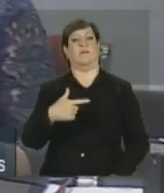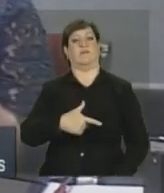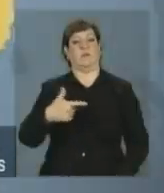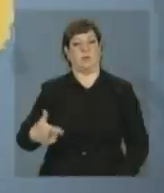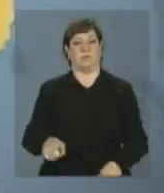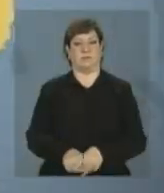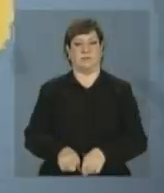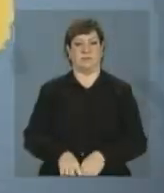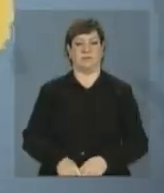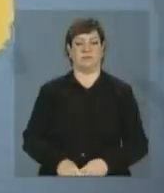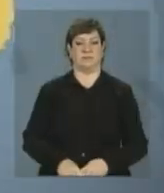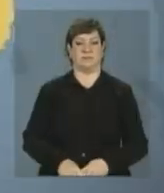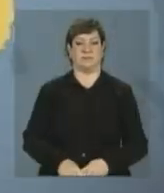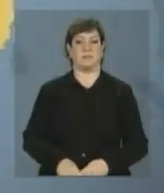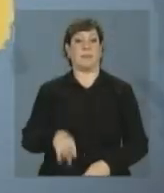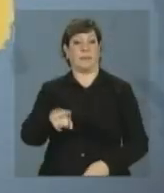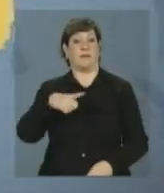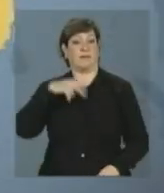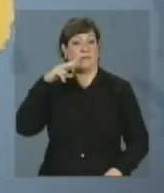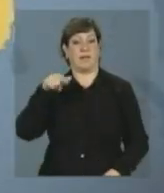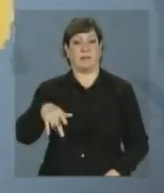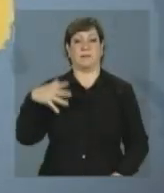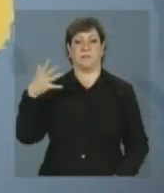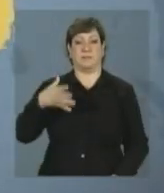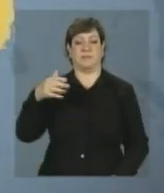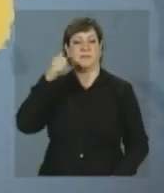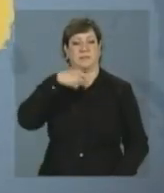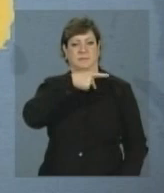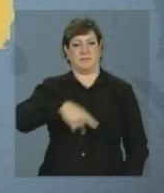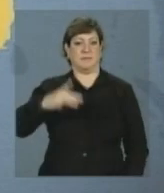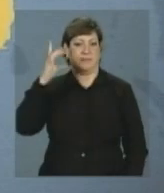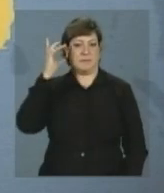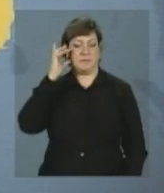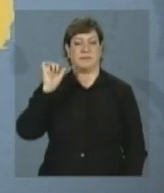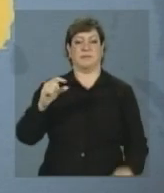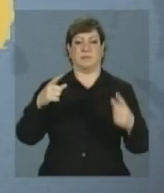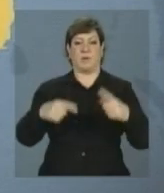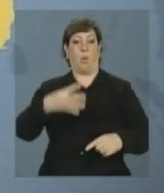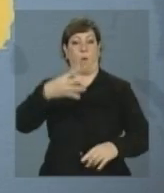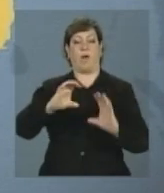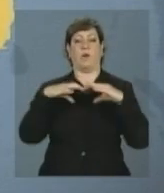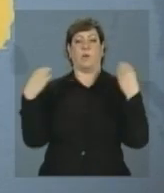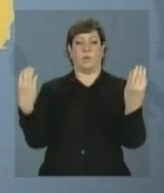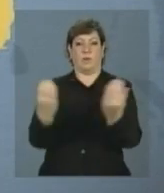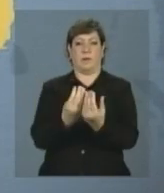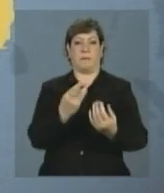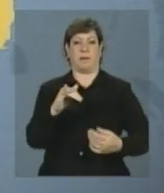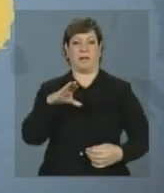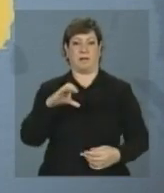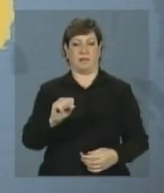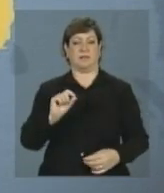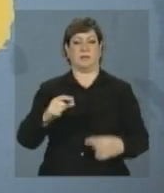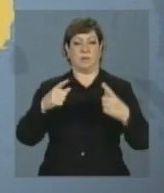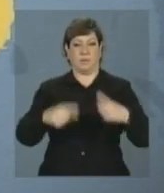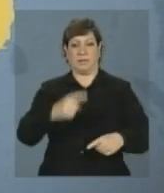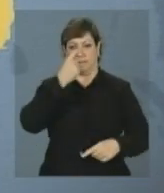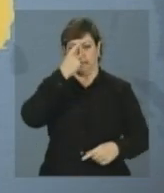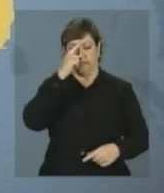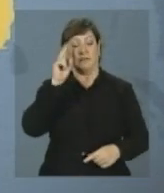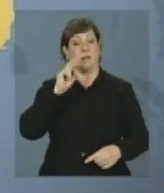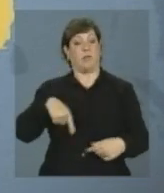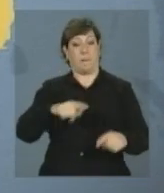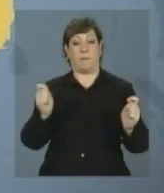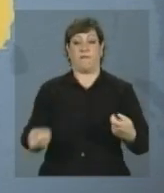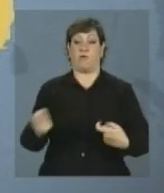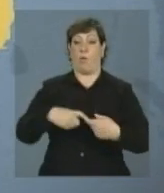22. Você acompanhou a participação da presidenta Dilma Rousseff na 4ª Cúpula dos BRICS em Nova Delhi. Lembrando então que